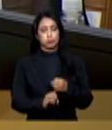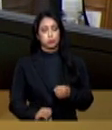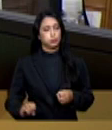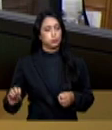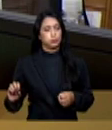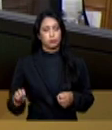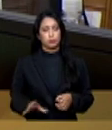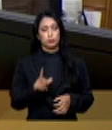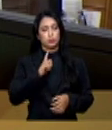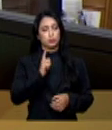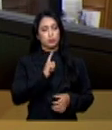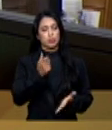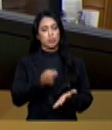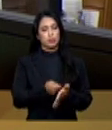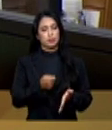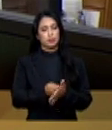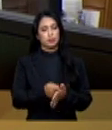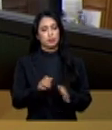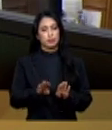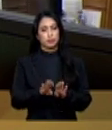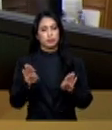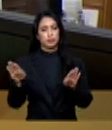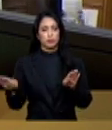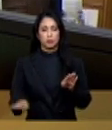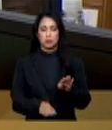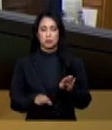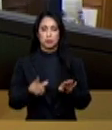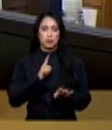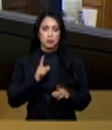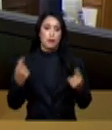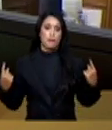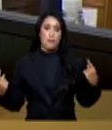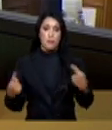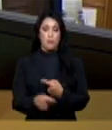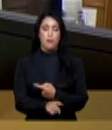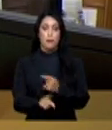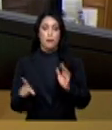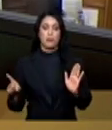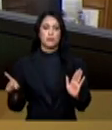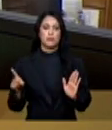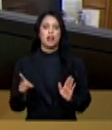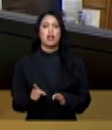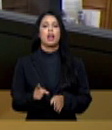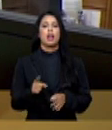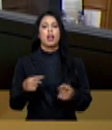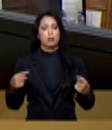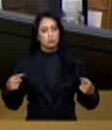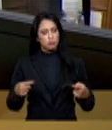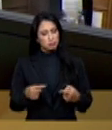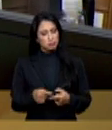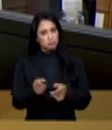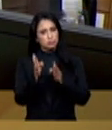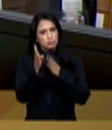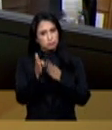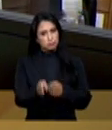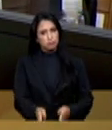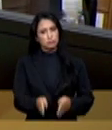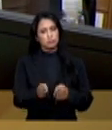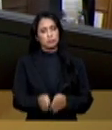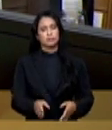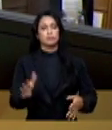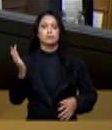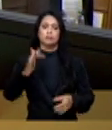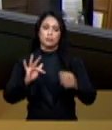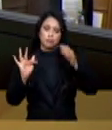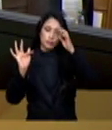e a exigência de funcional e contraria a lealdade Federativa a